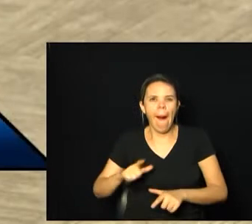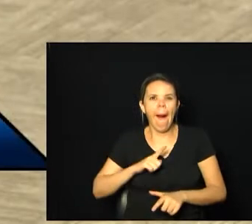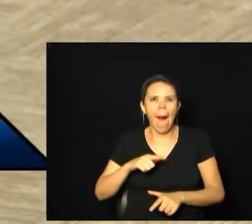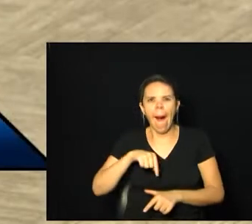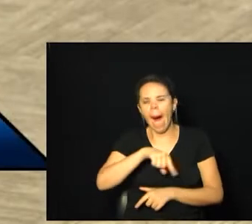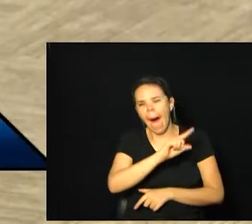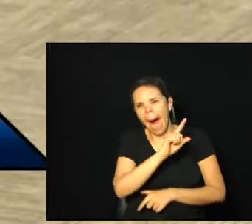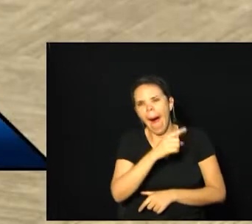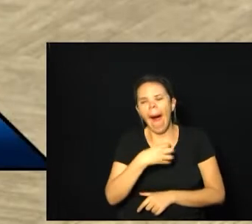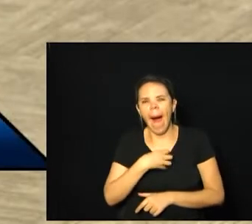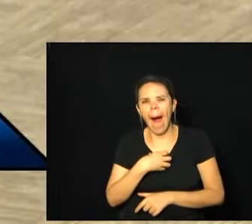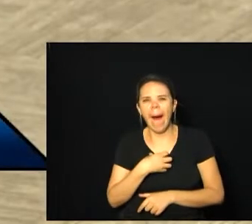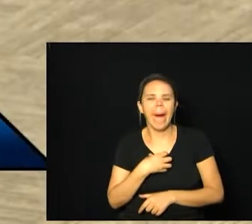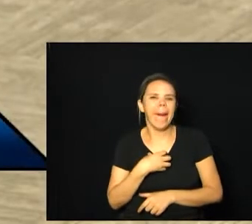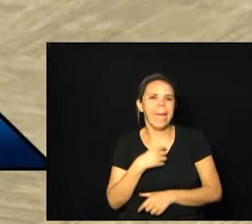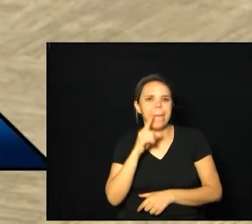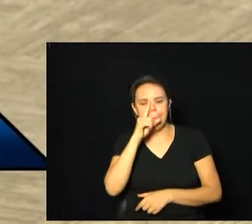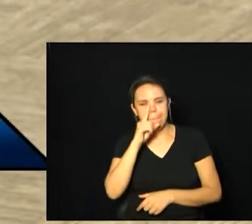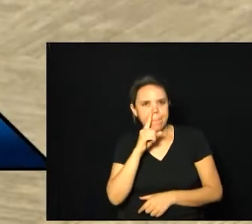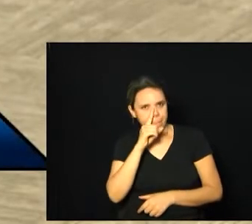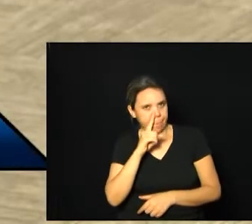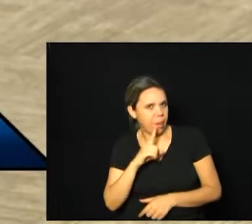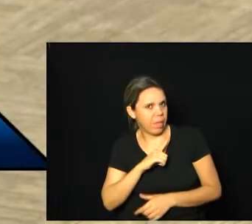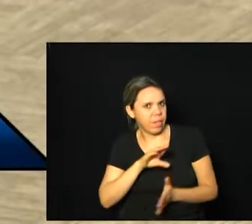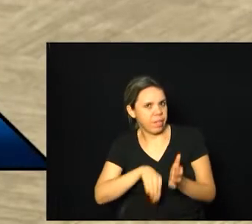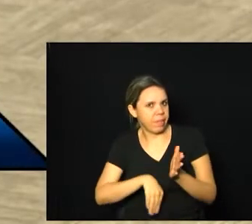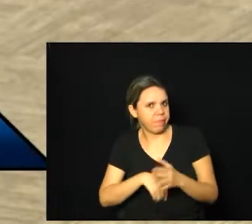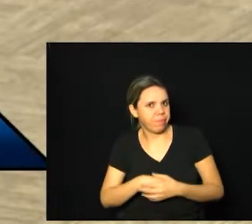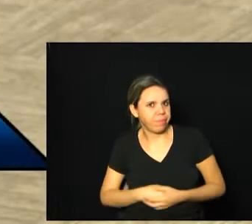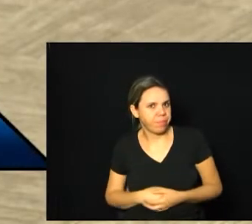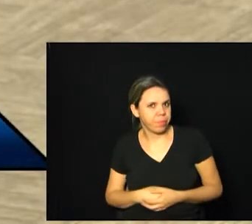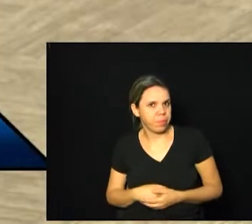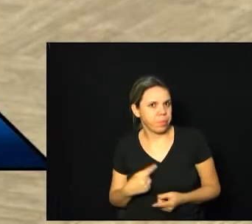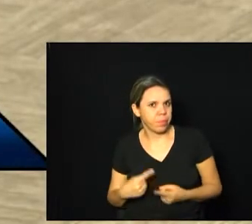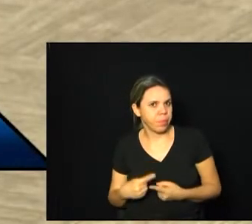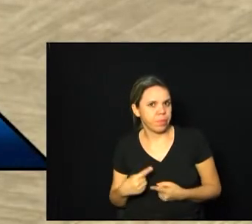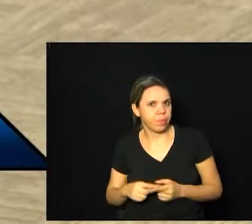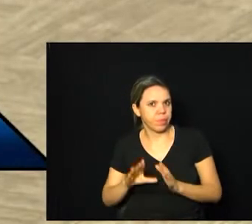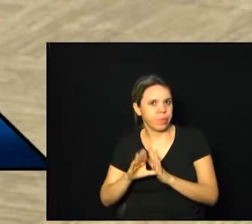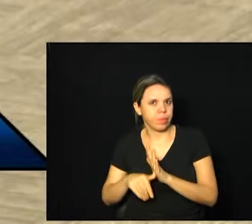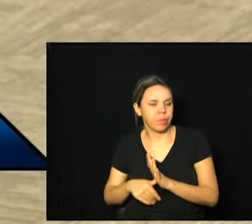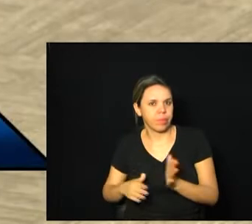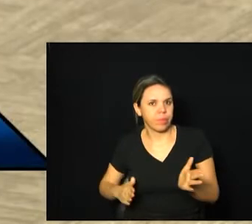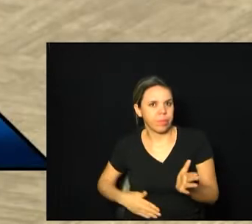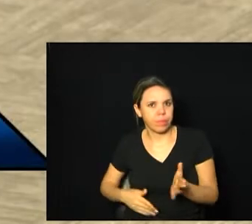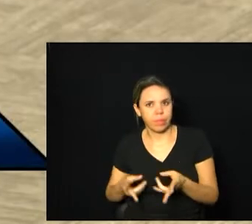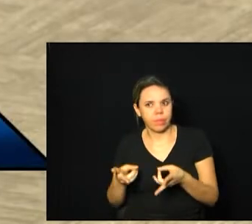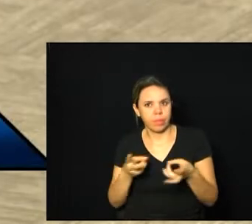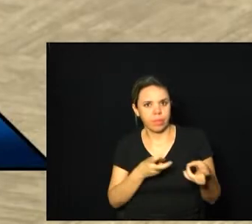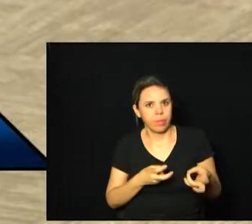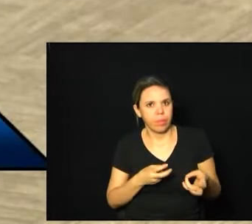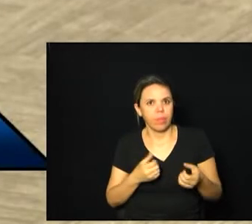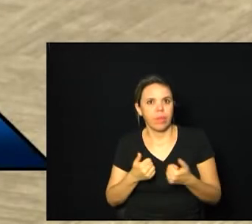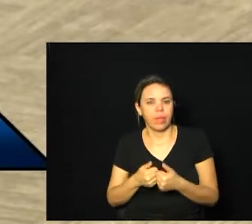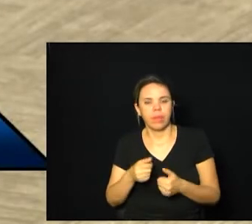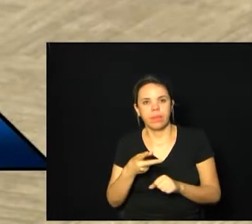indo e sentir qualquer situação de risco, você tira. Porque quando o ladrão, o bandido, observa um transporte por aplicativo